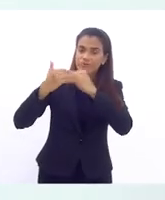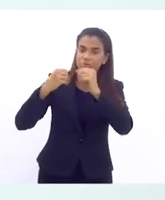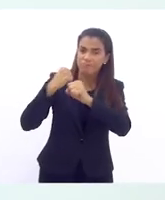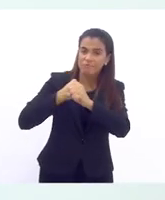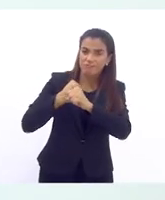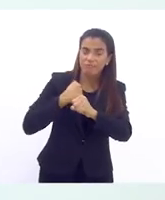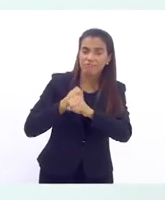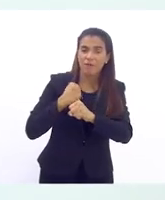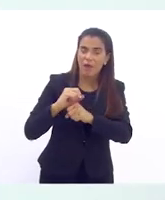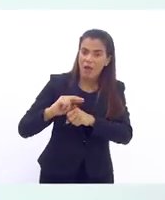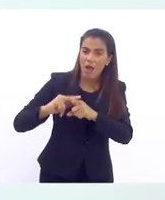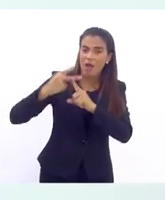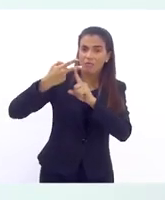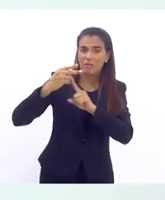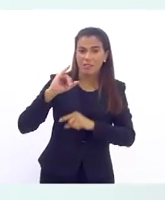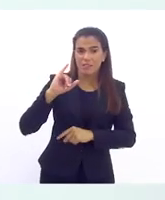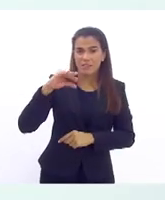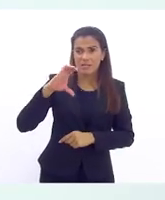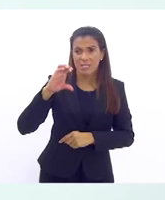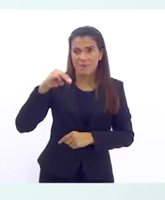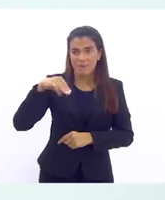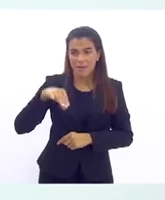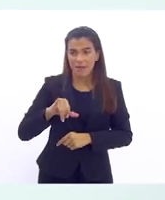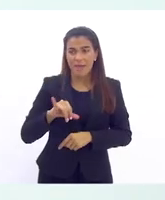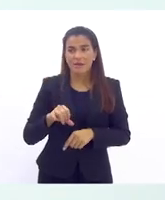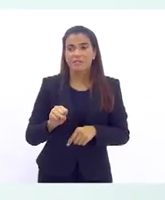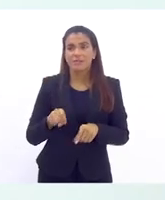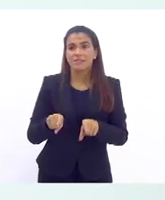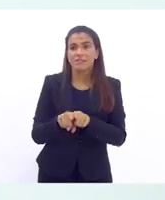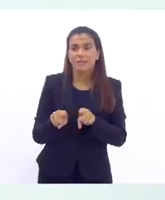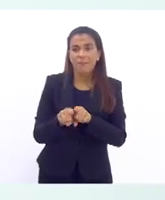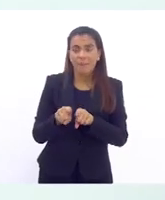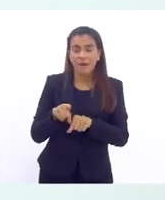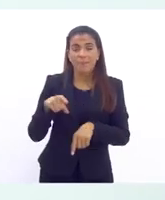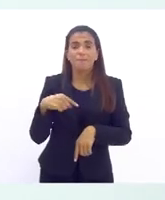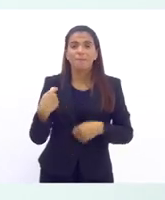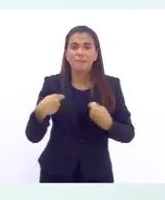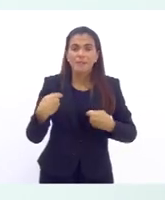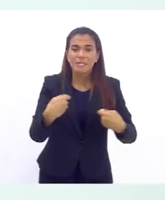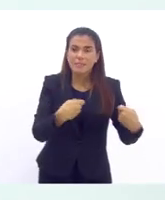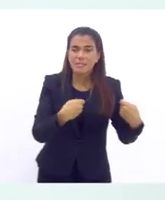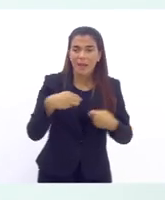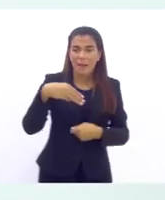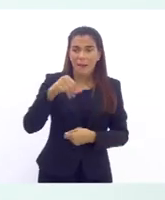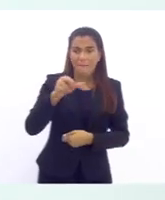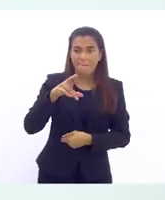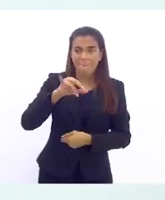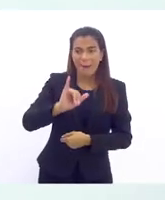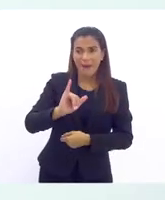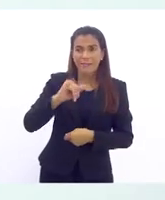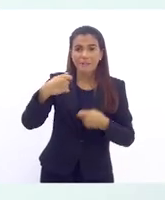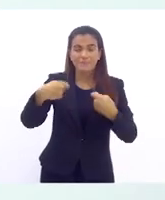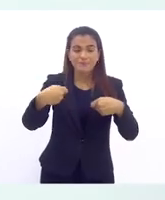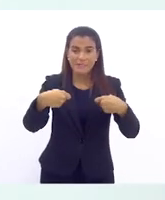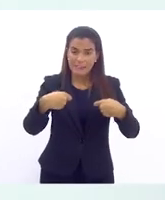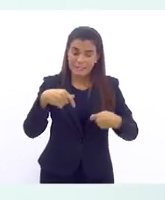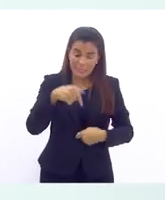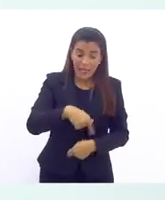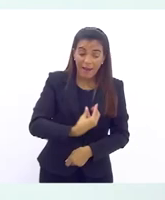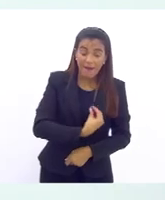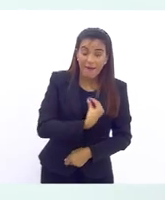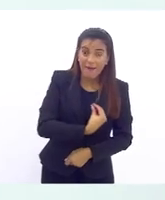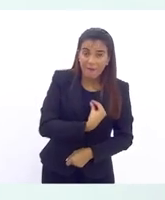seus ICMS como plano de Manias das unidades de conservação a gente precisa da Maria para isso a gente precisa dela aqui